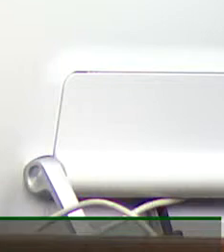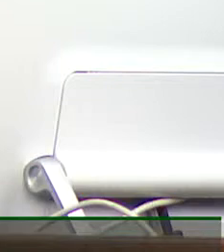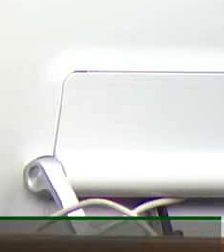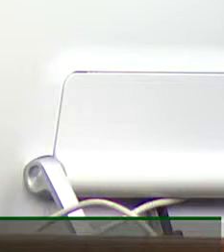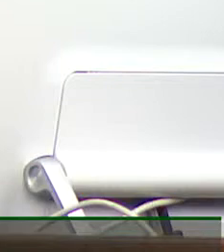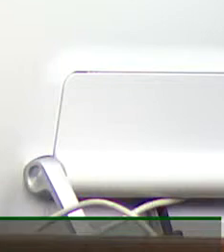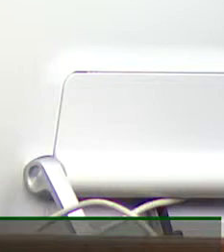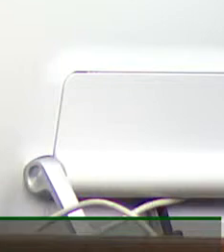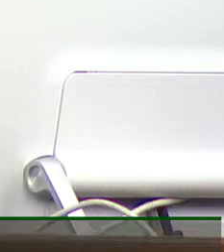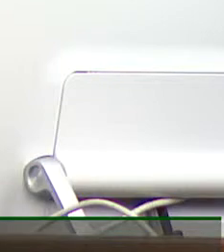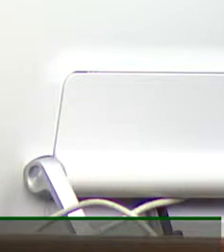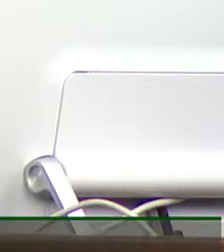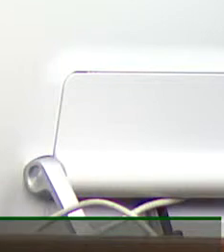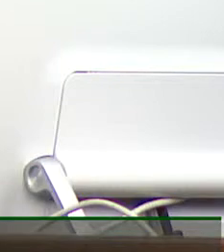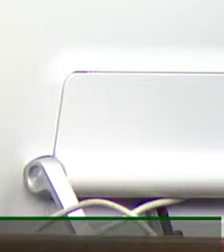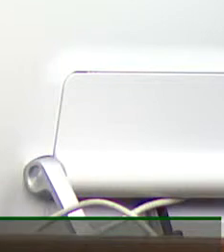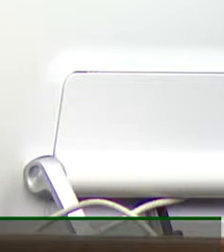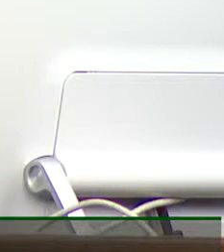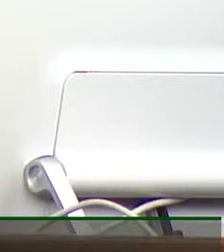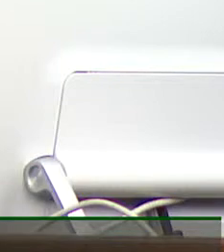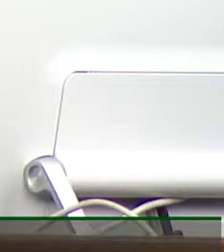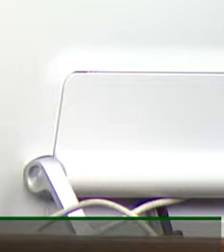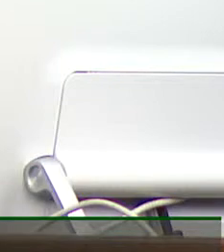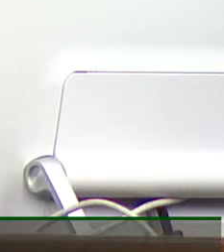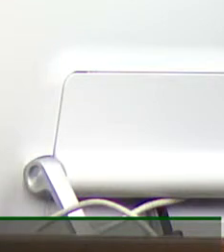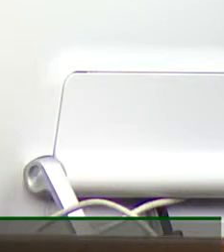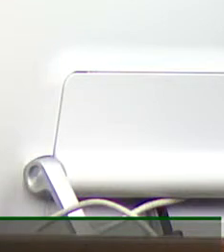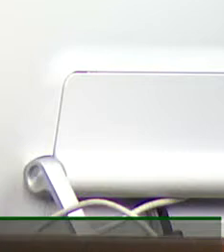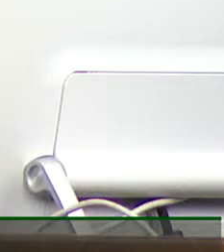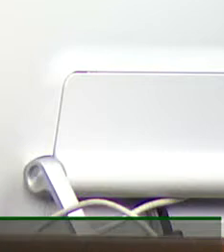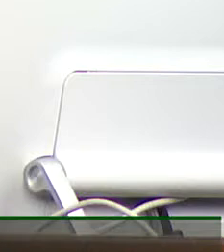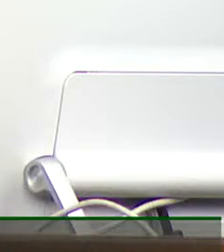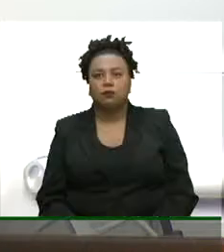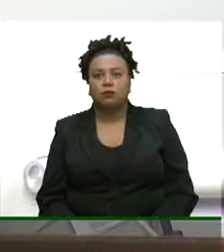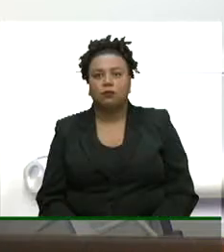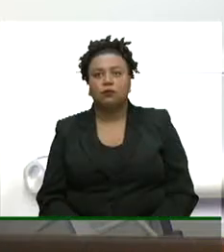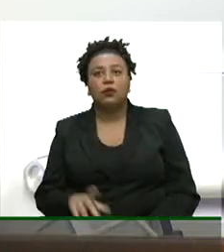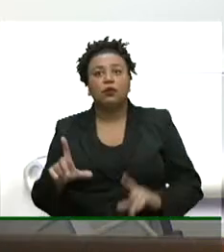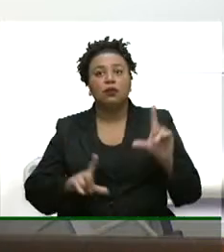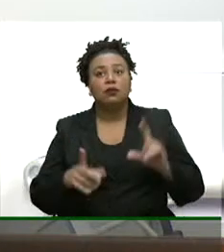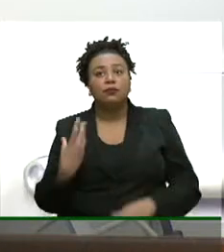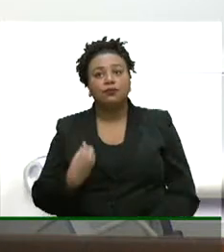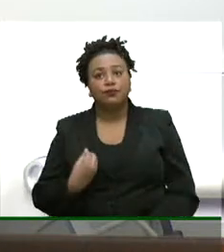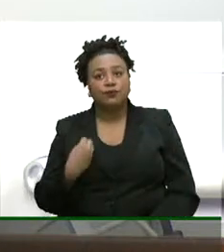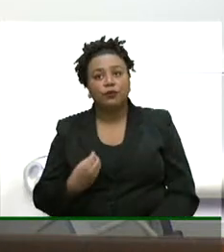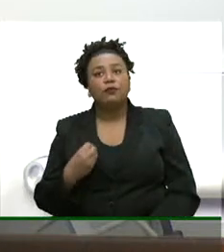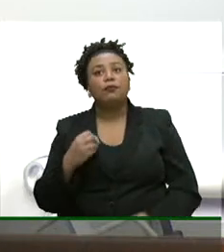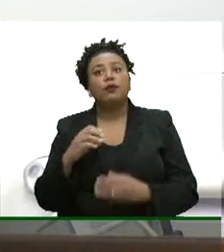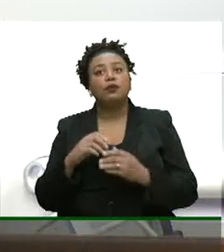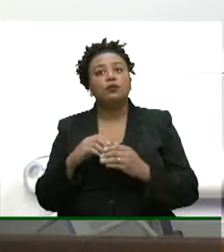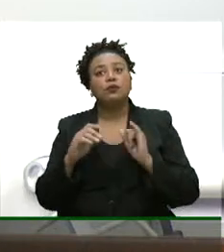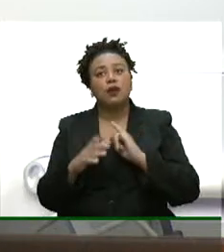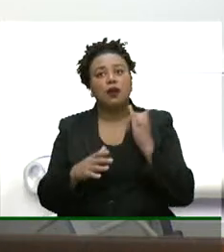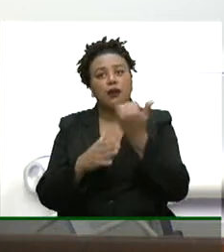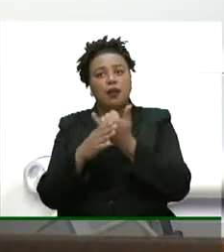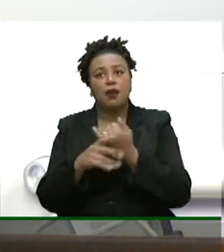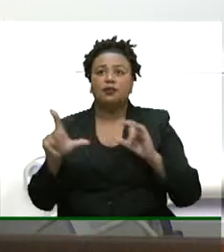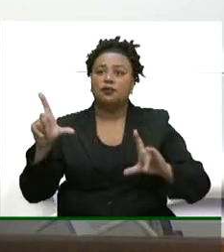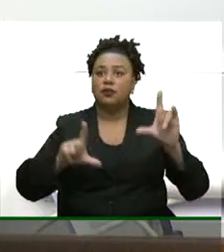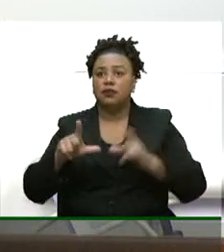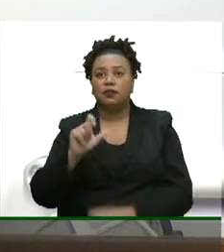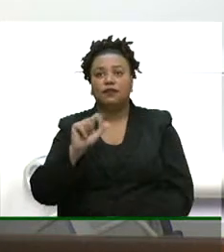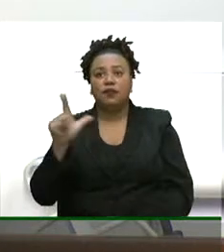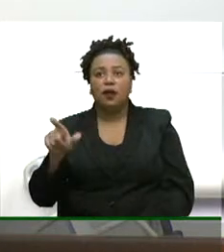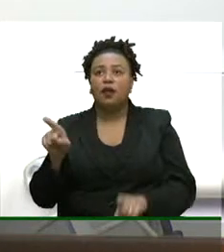presentes. Informo que essa sessão está sendo transmitida ao vivo pelos canais da TV Assembleia e